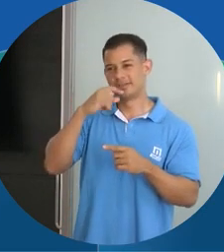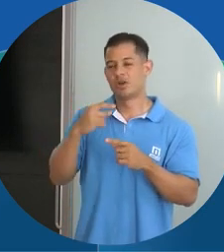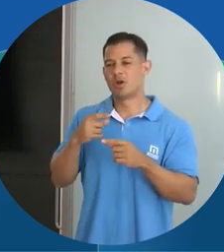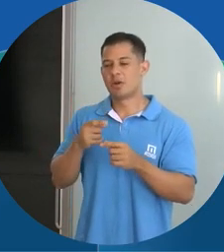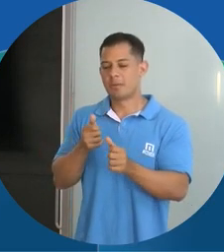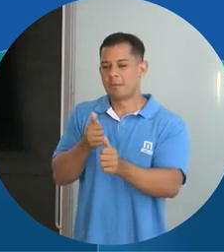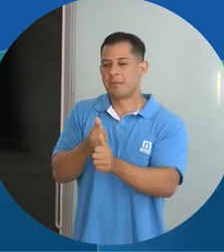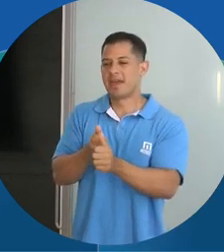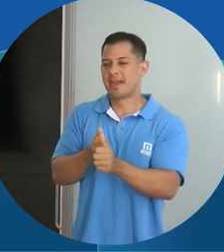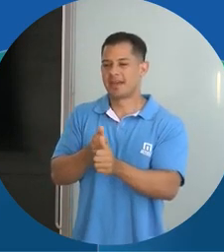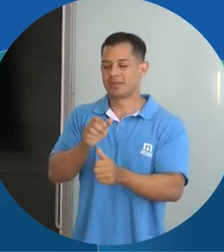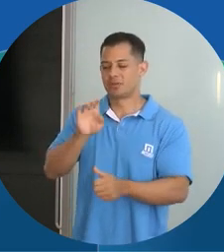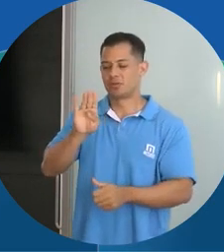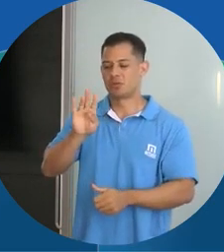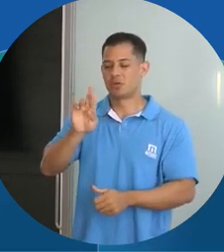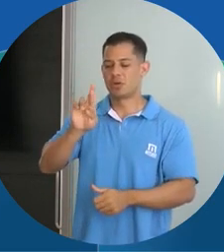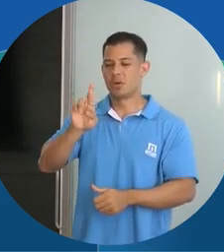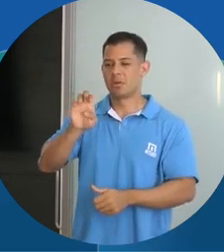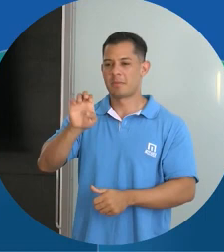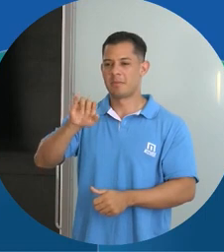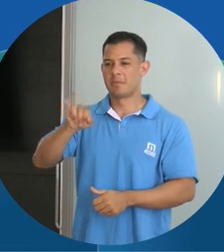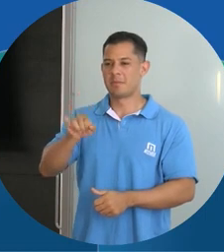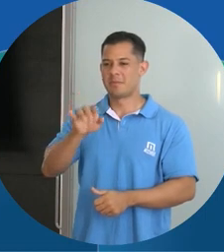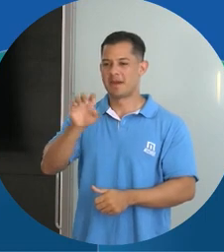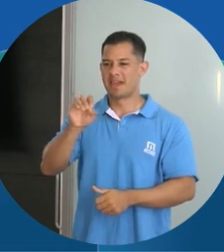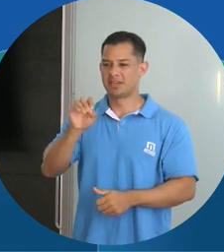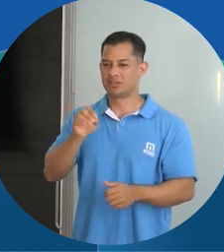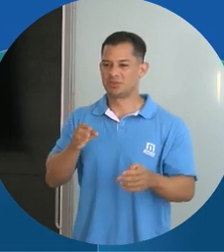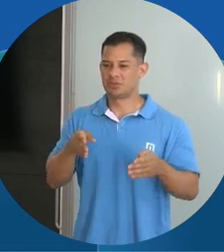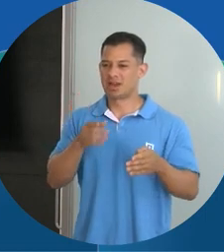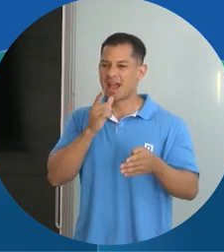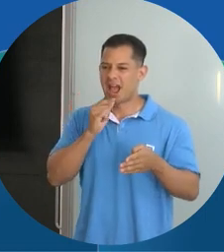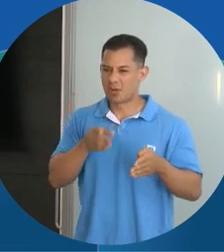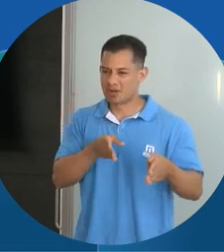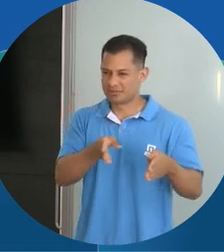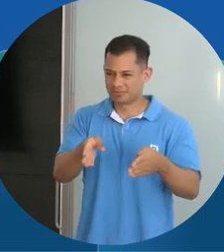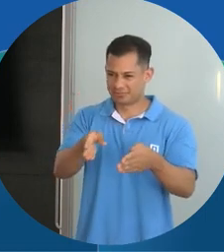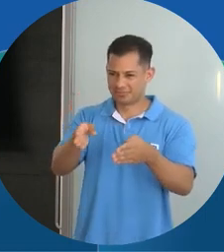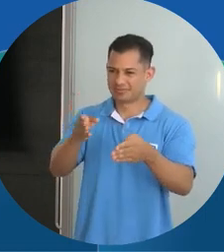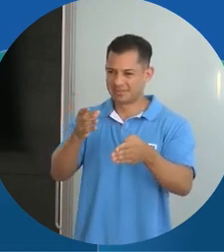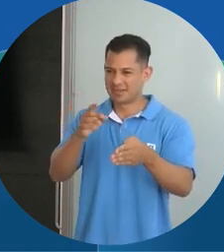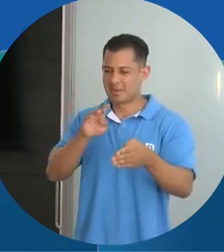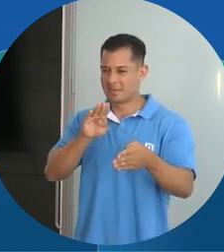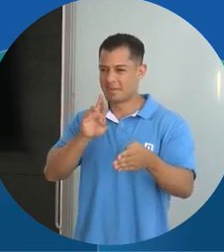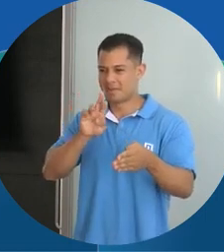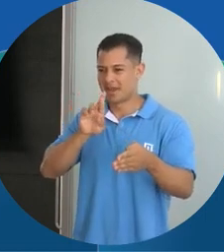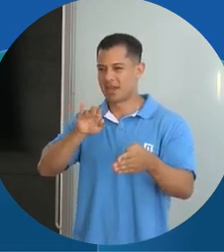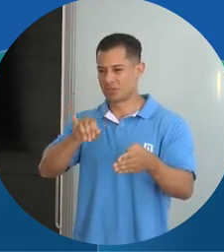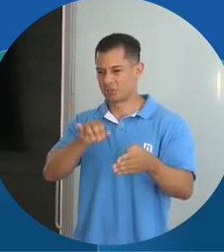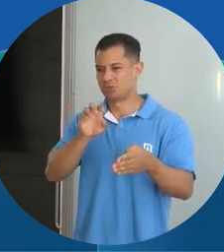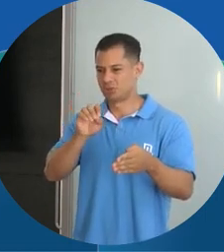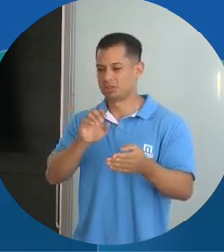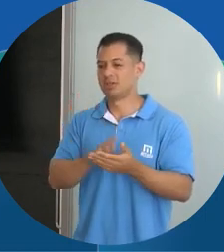ruim ali. Então, a gente fez todo esse reestudo e conseguimos, com a Presso, reduzir o volume de blocos, quantidade de